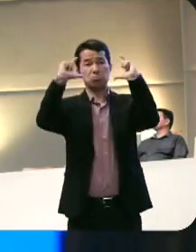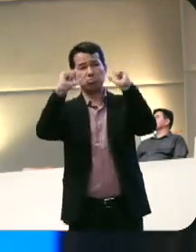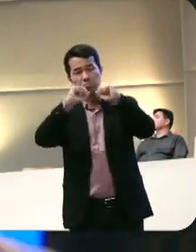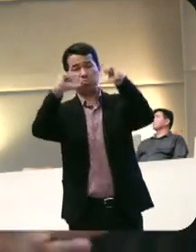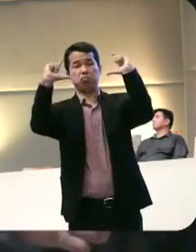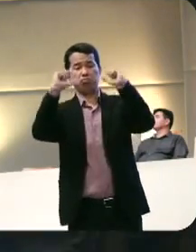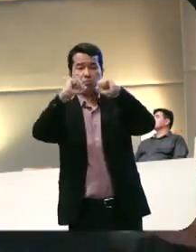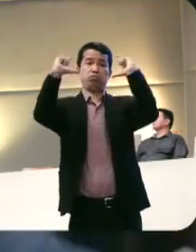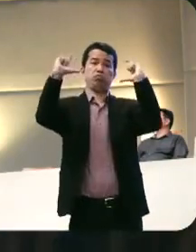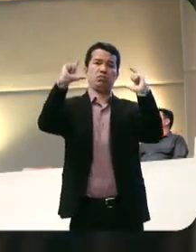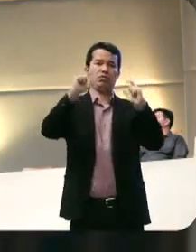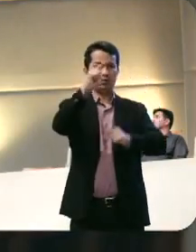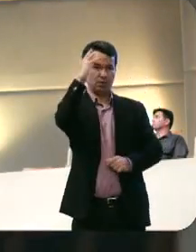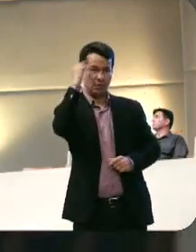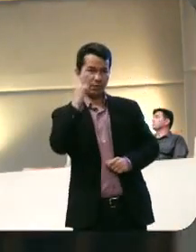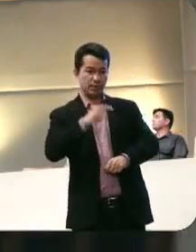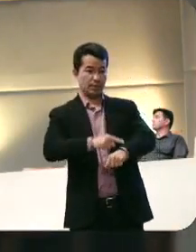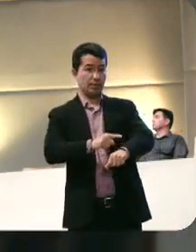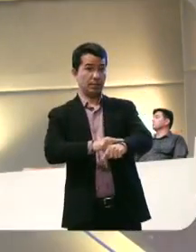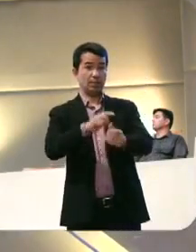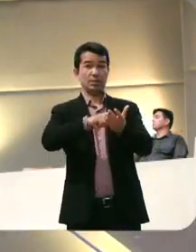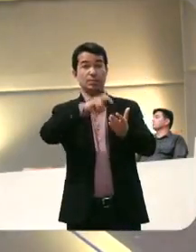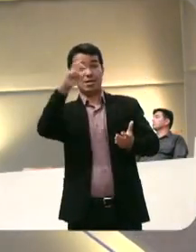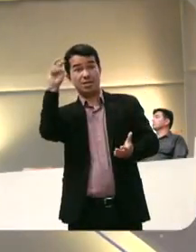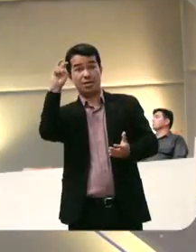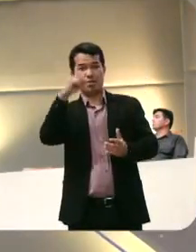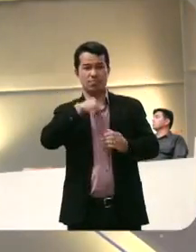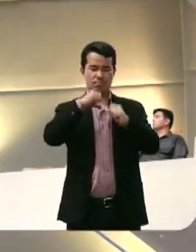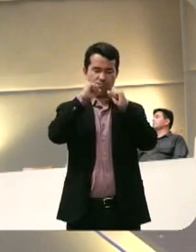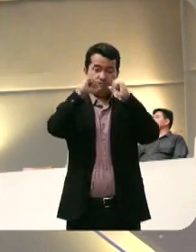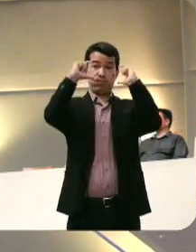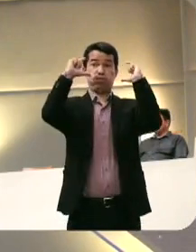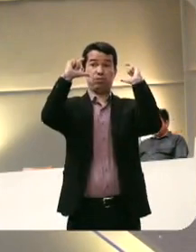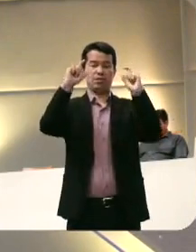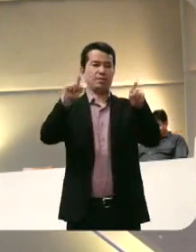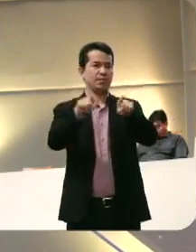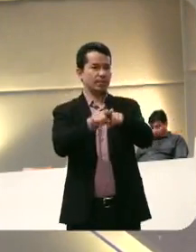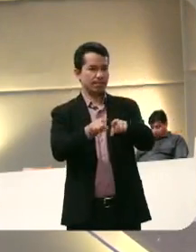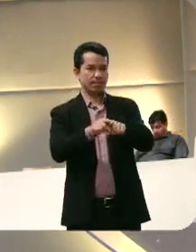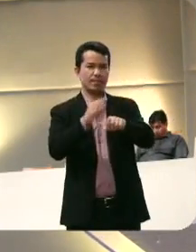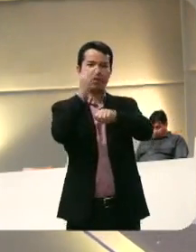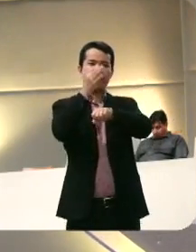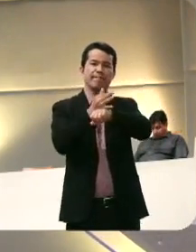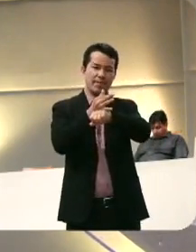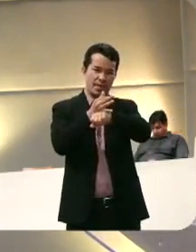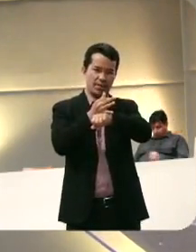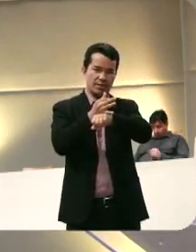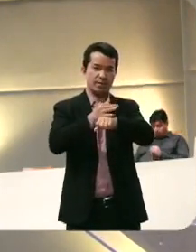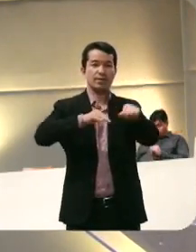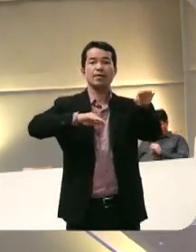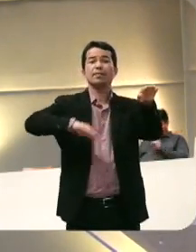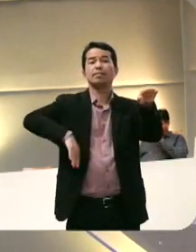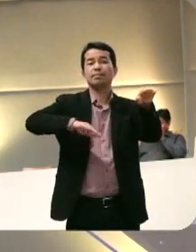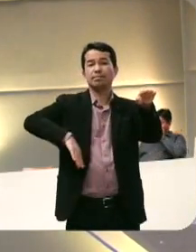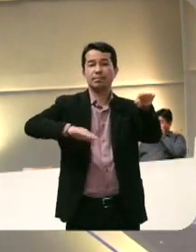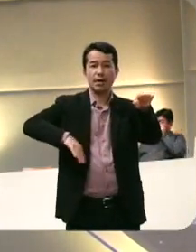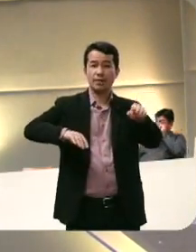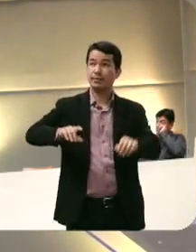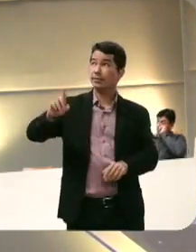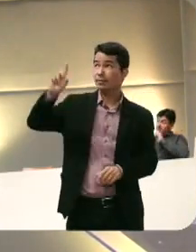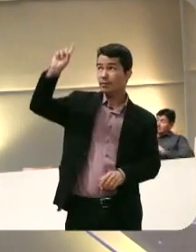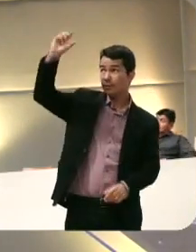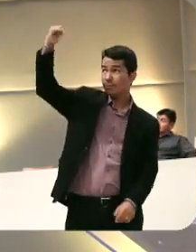O melhor horário é de manhã, cedinho. Eu estava de férias, na praia, quando Deus falou